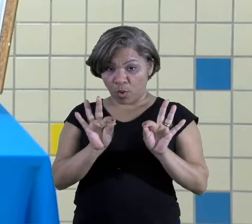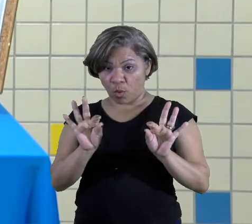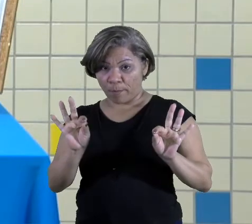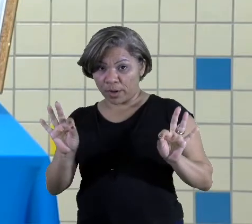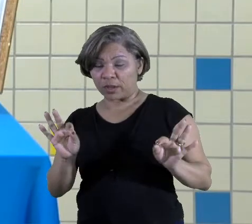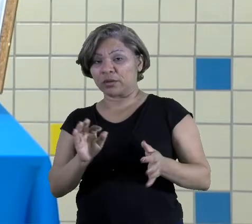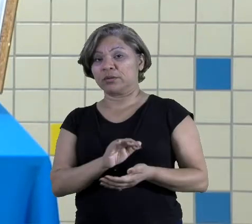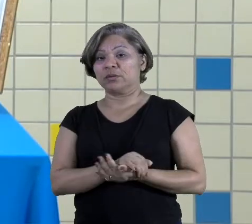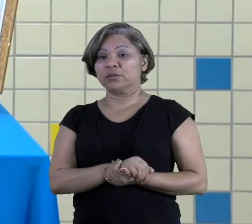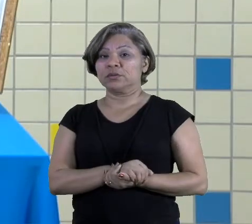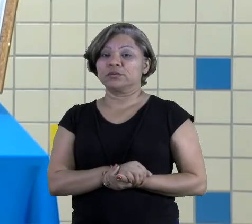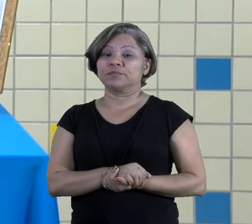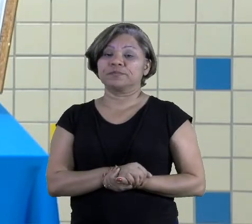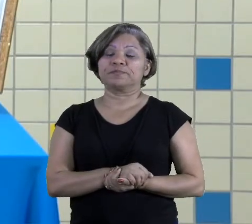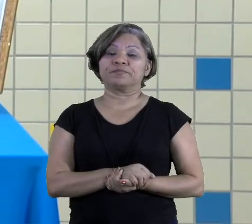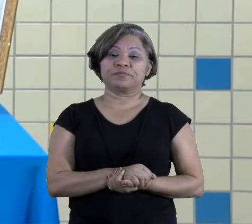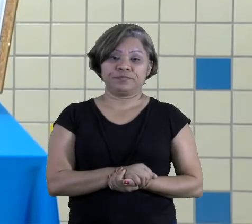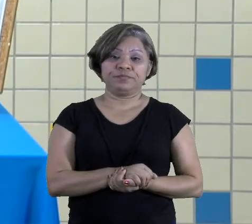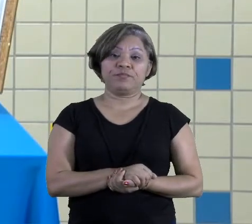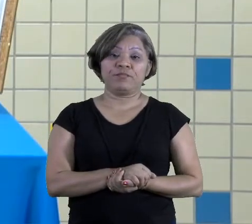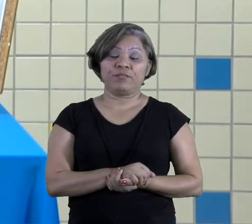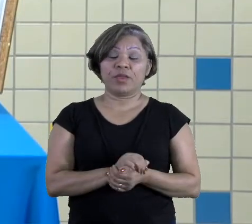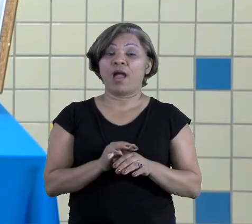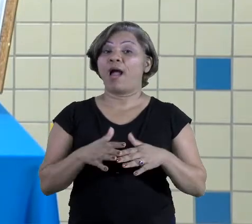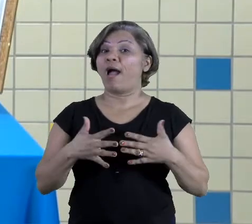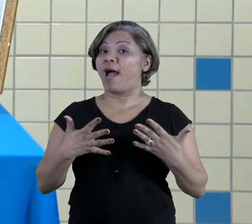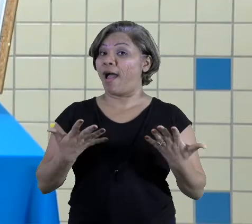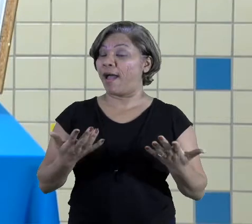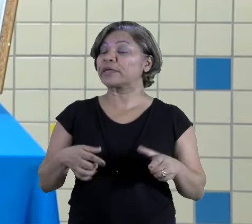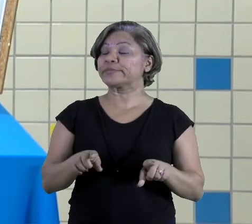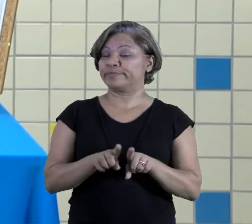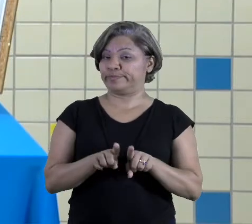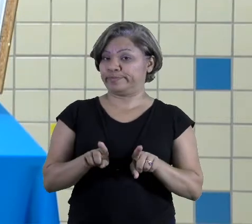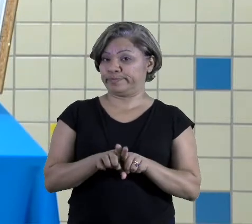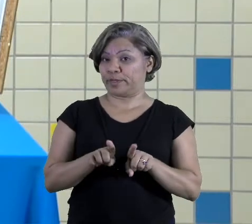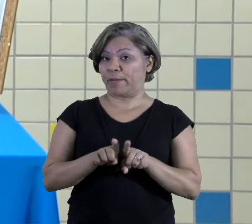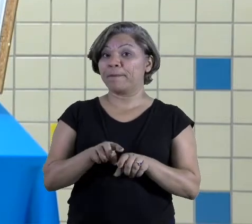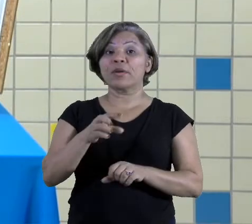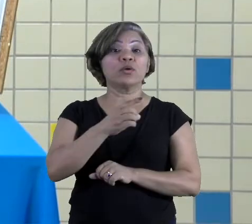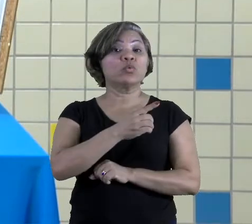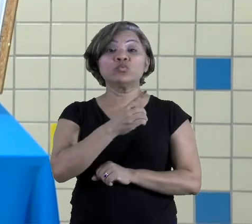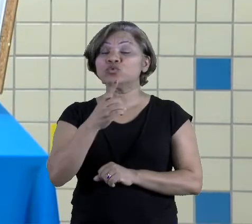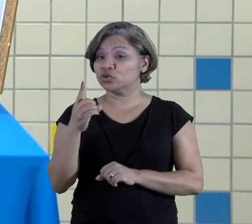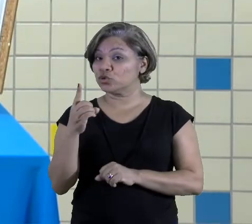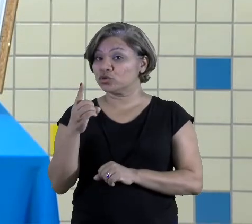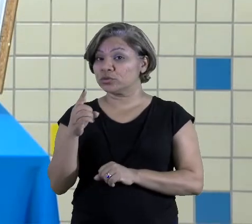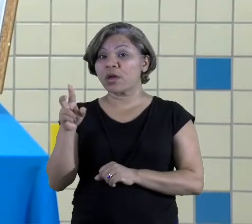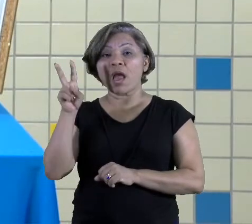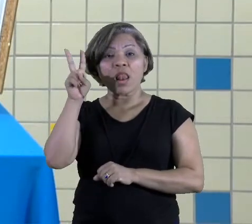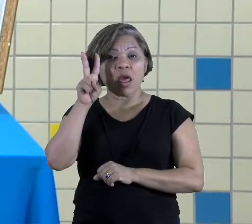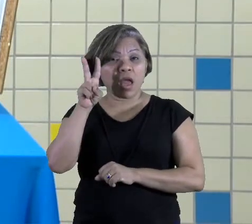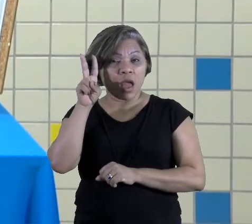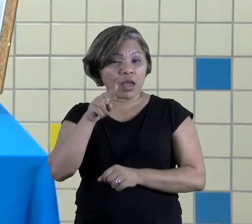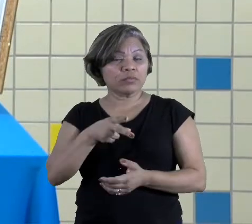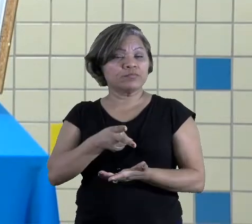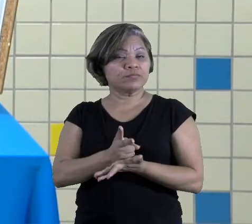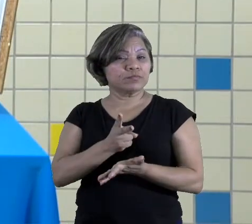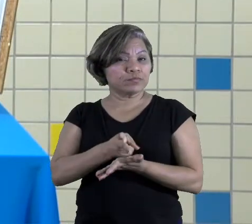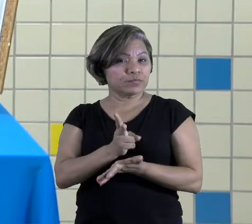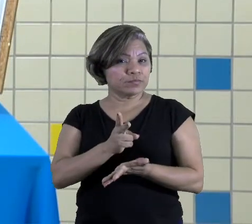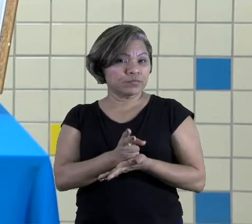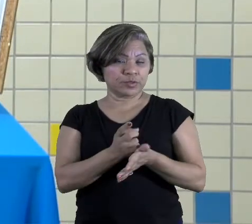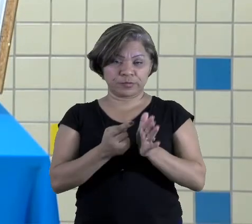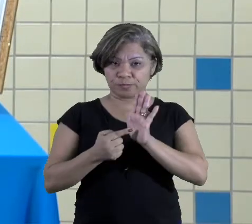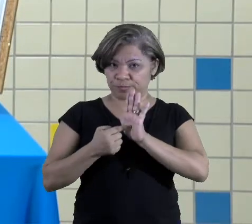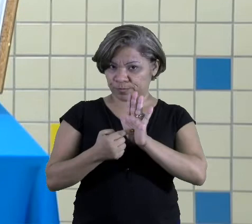escrito dela todinho. Ah, e outra coisa também é a data. Lembre-se sempre de mostrar o